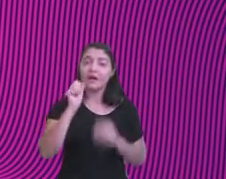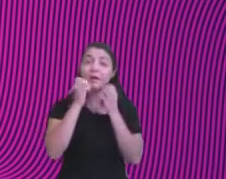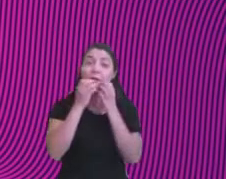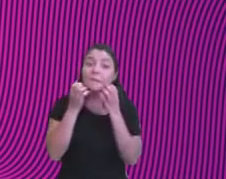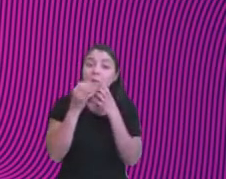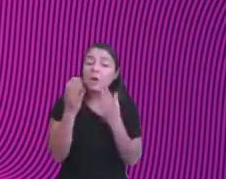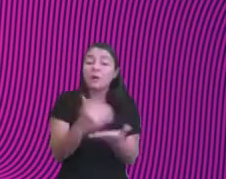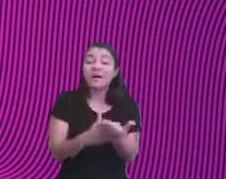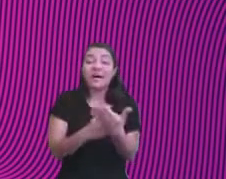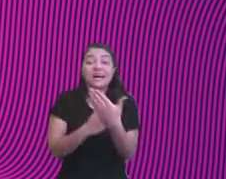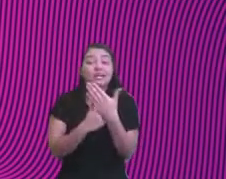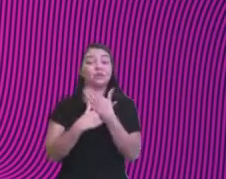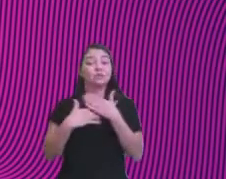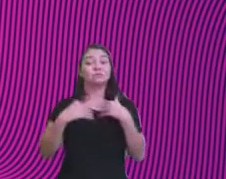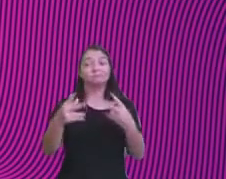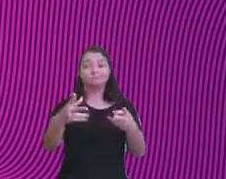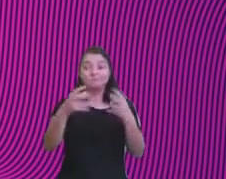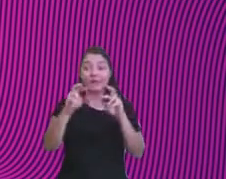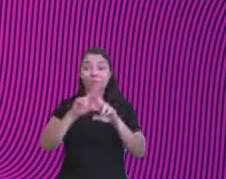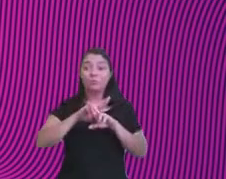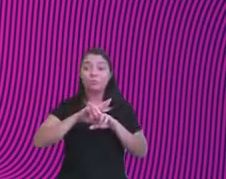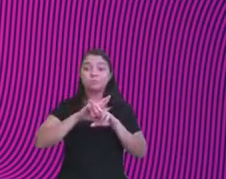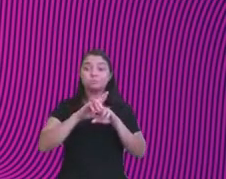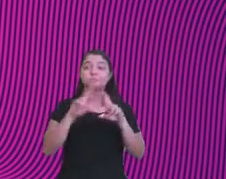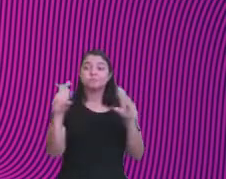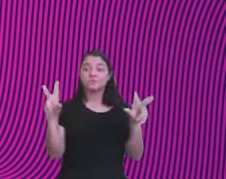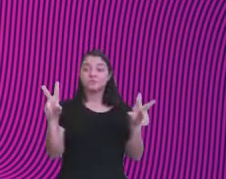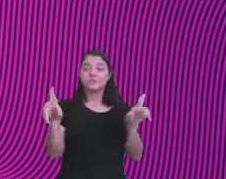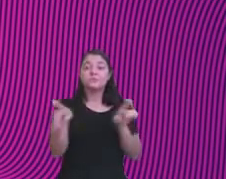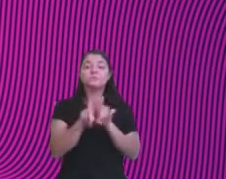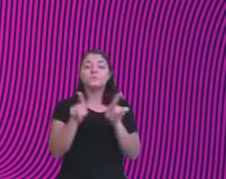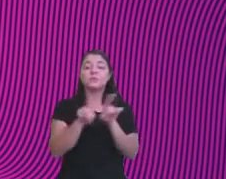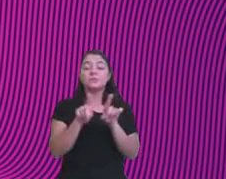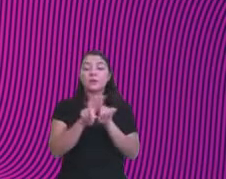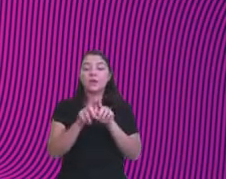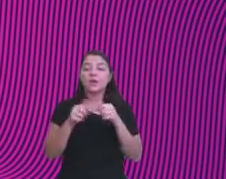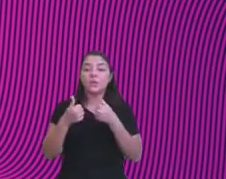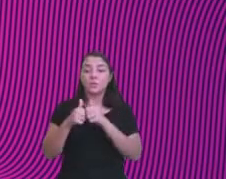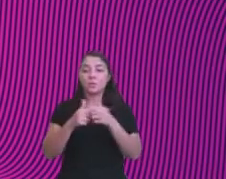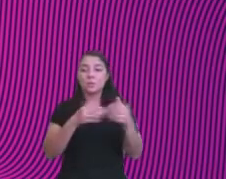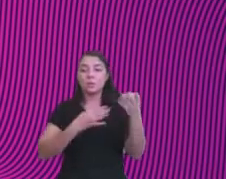essa diferenciação. Em relação ao acompanhamento pós-quimioterápico,